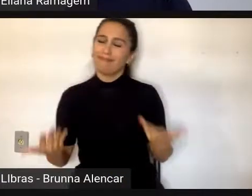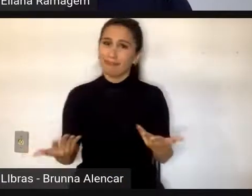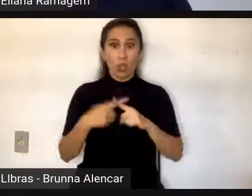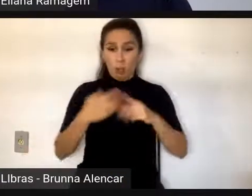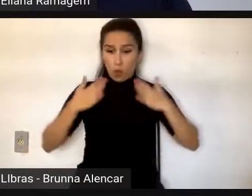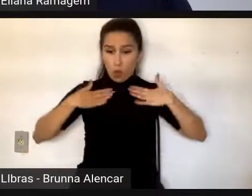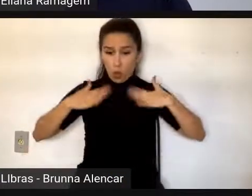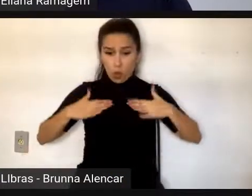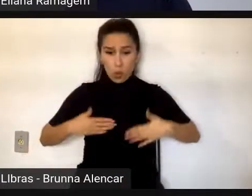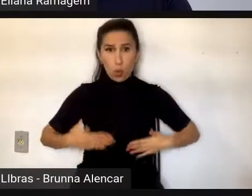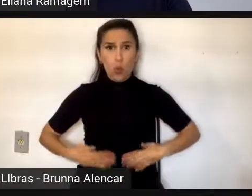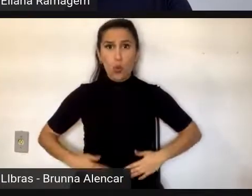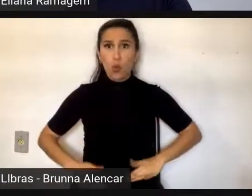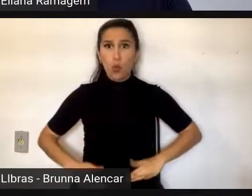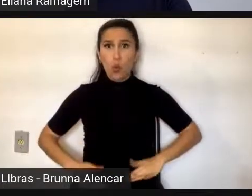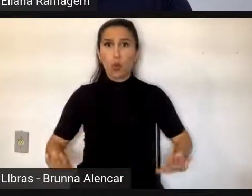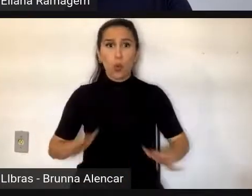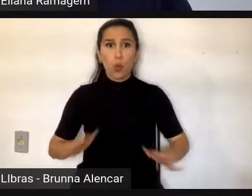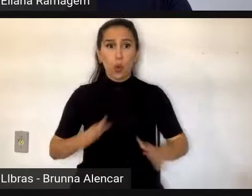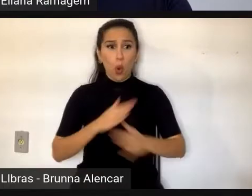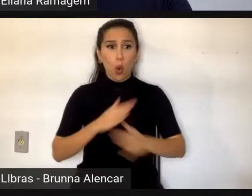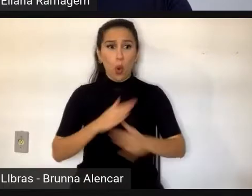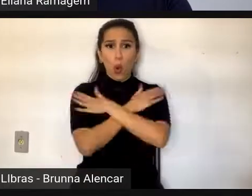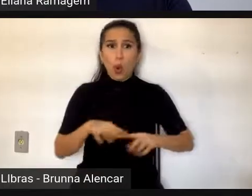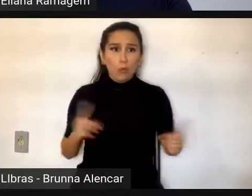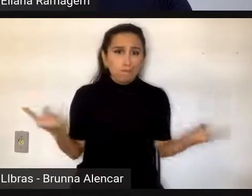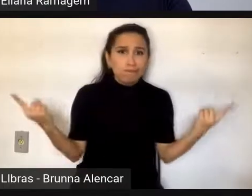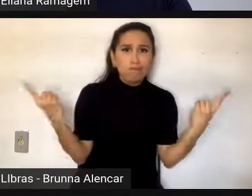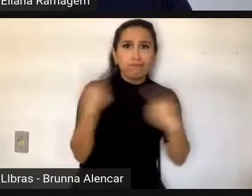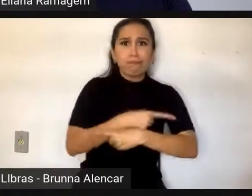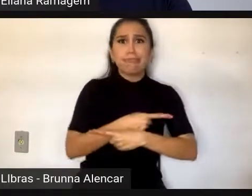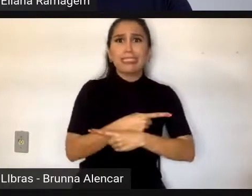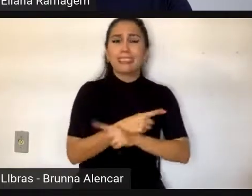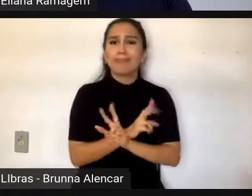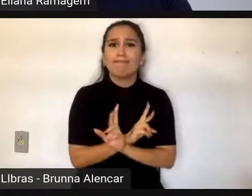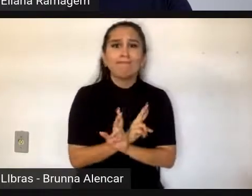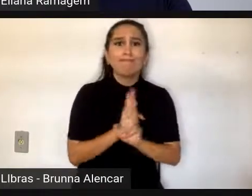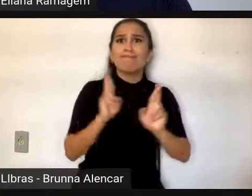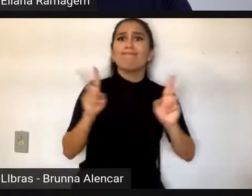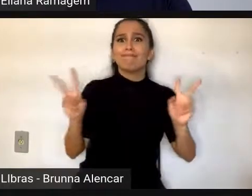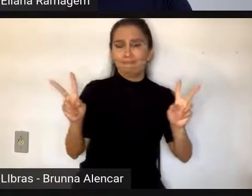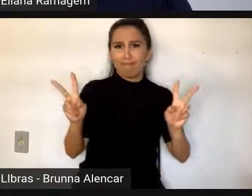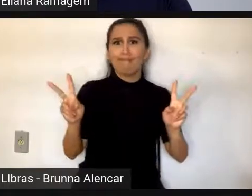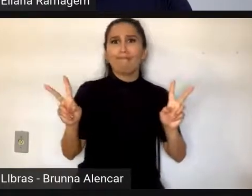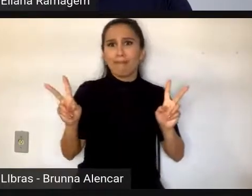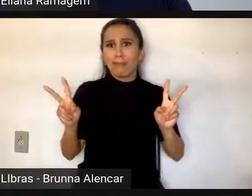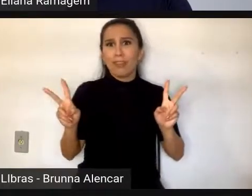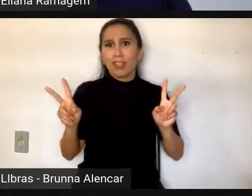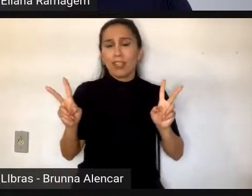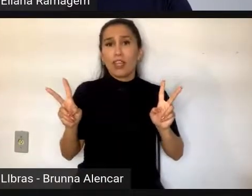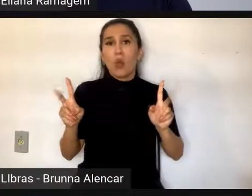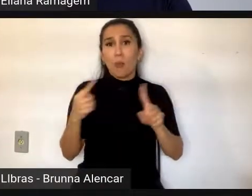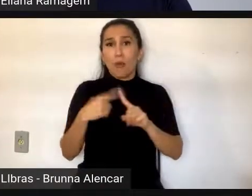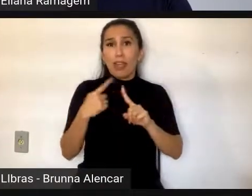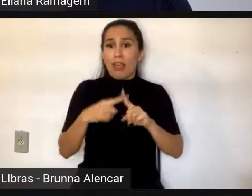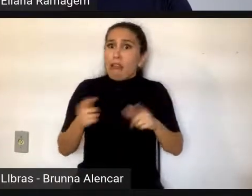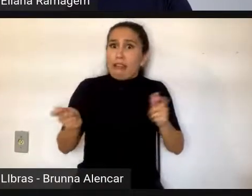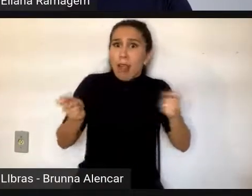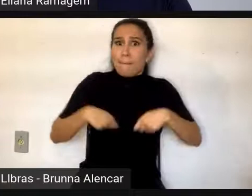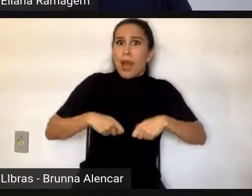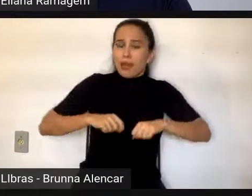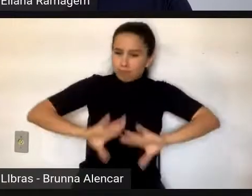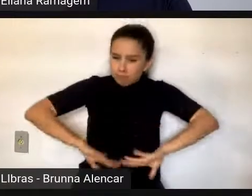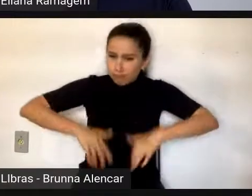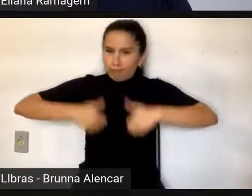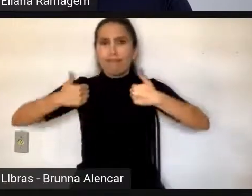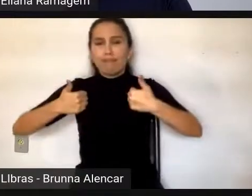as suas próprias capacidades e possibilidades de ativar-se por si próprio. Eu costumo